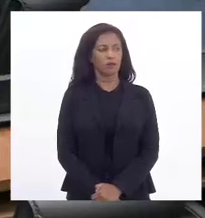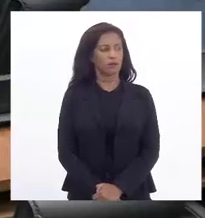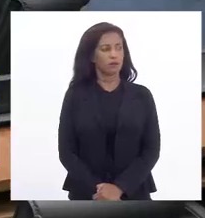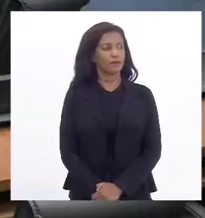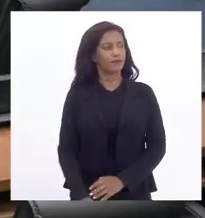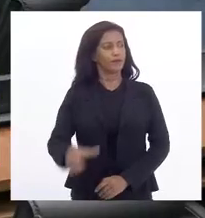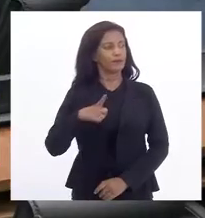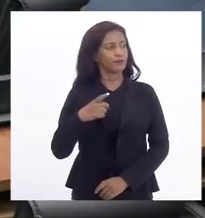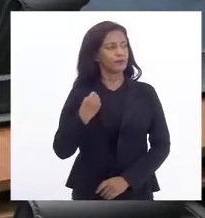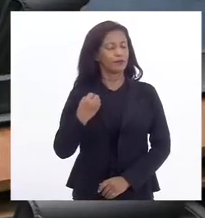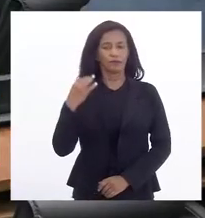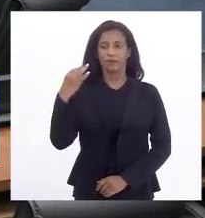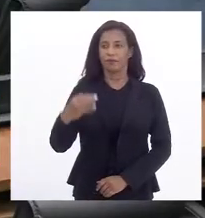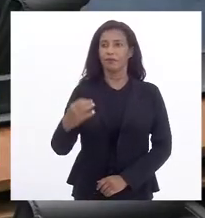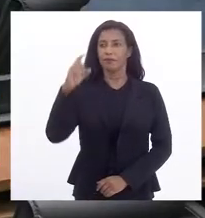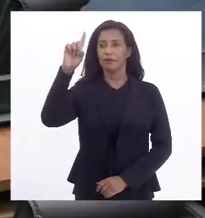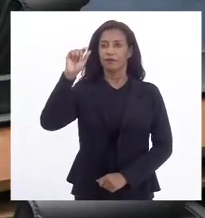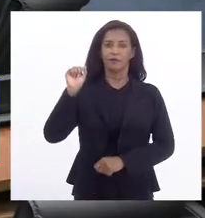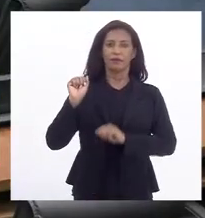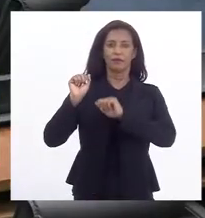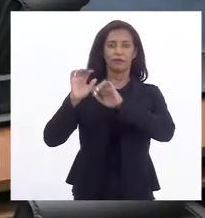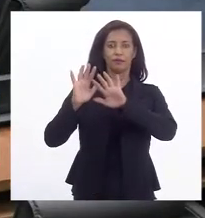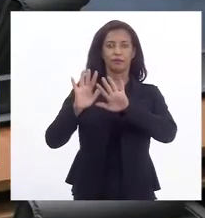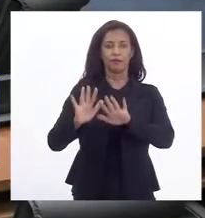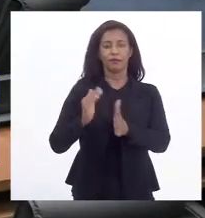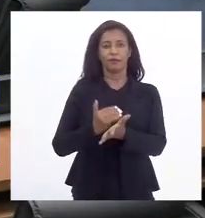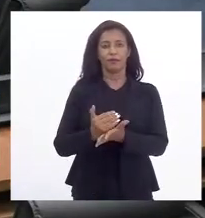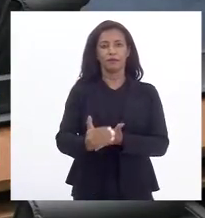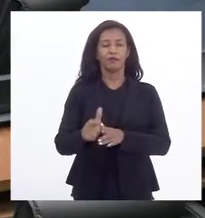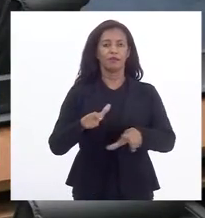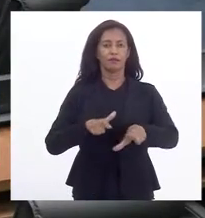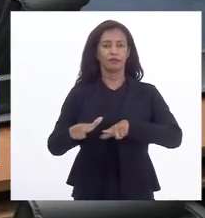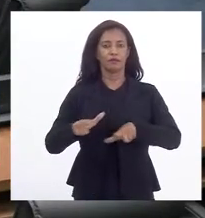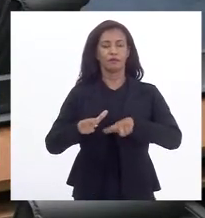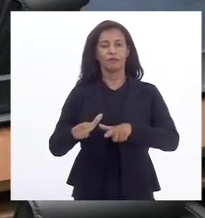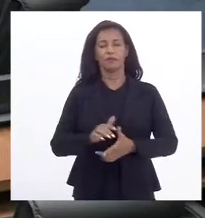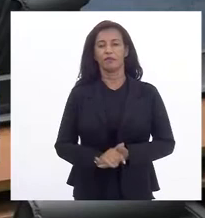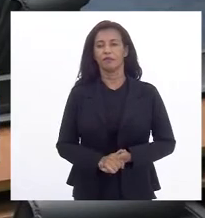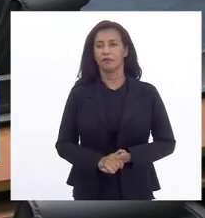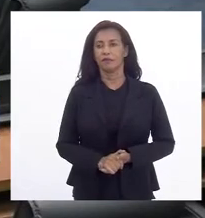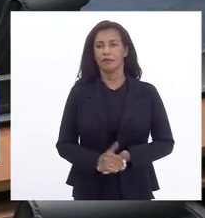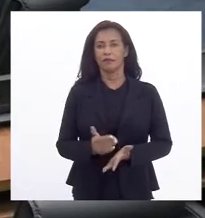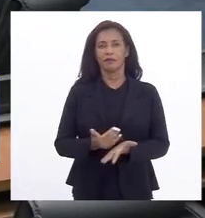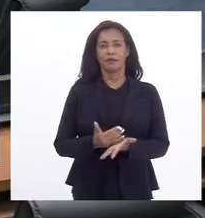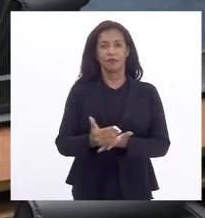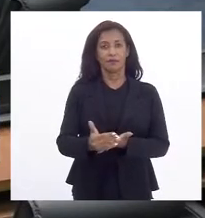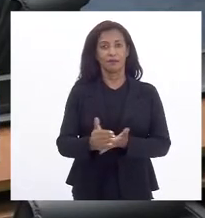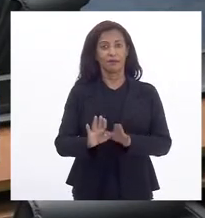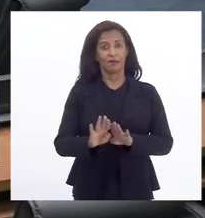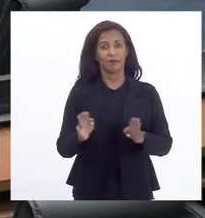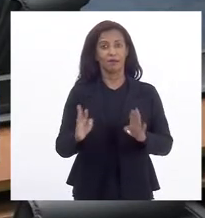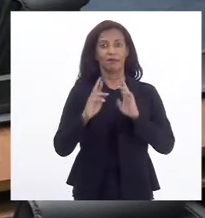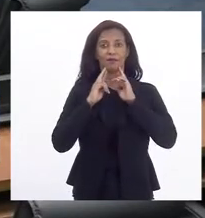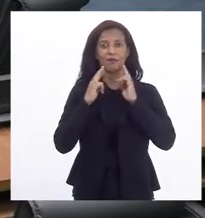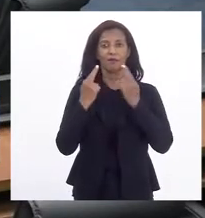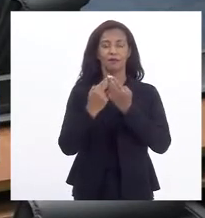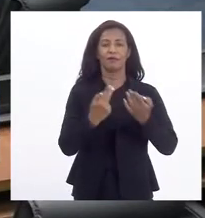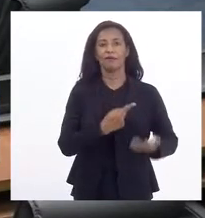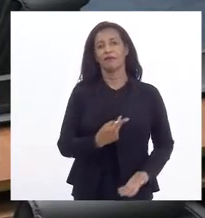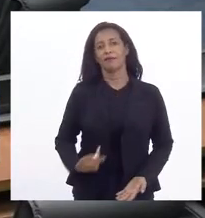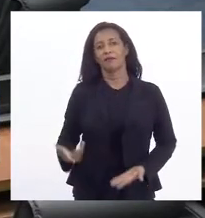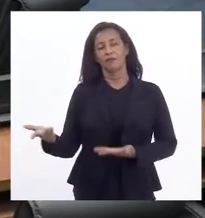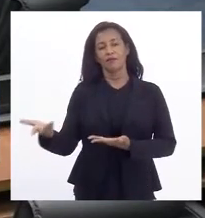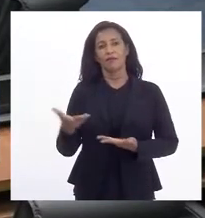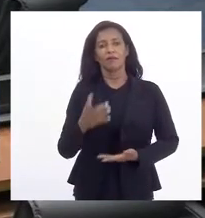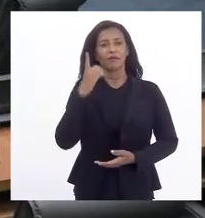em havendo número legal e sob a proteção de Deus iniciamos os nossos trabalhos está aberta a sessão a presidência